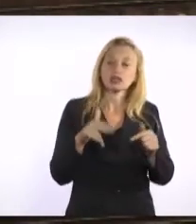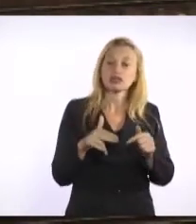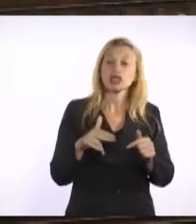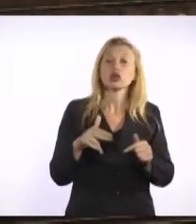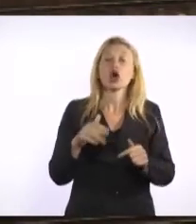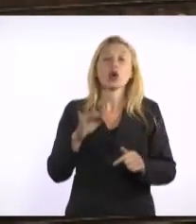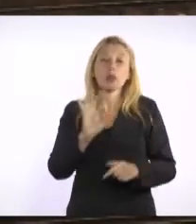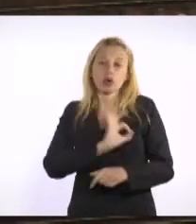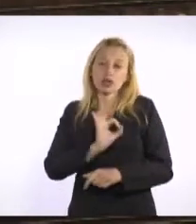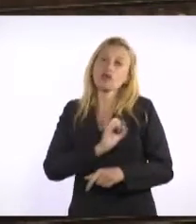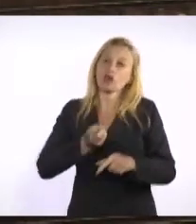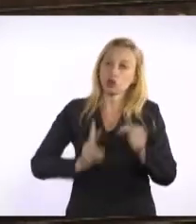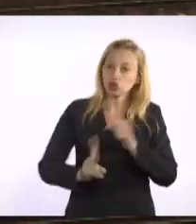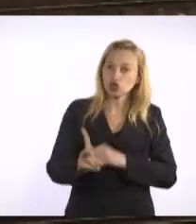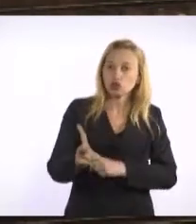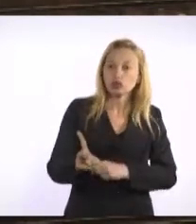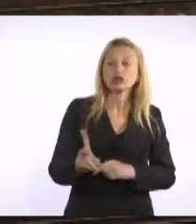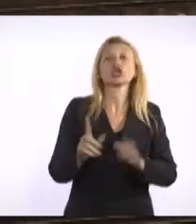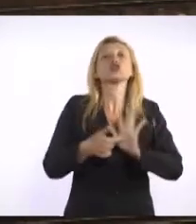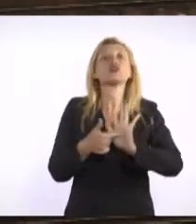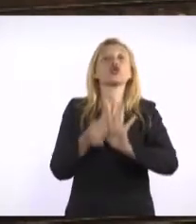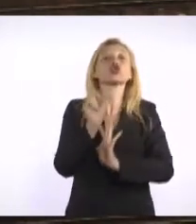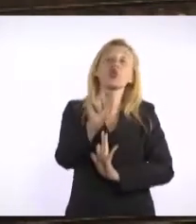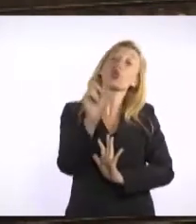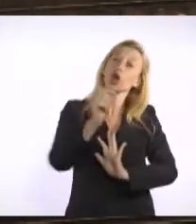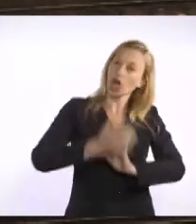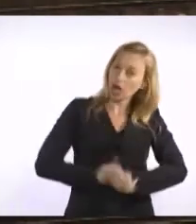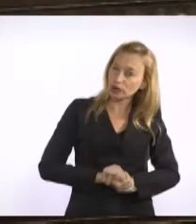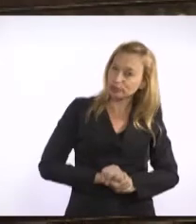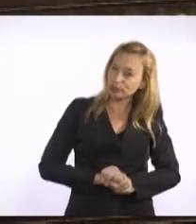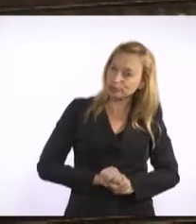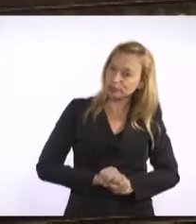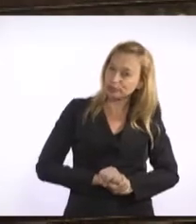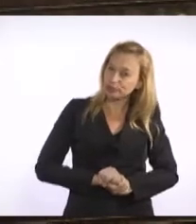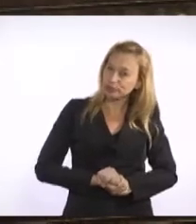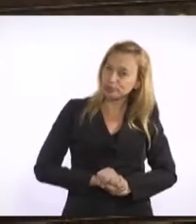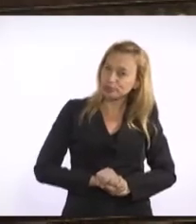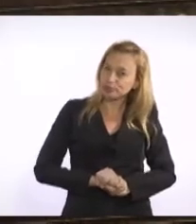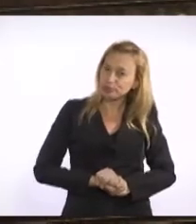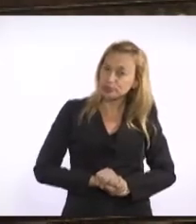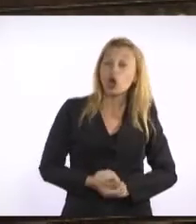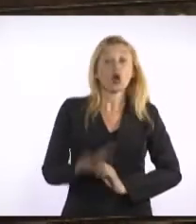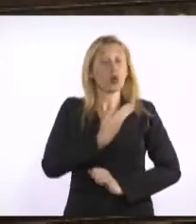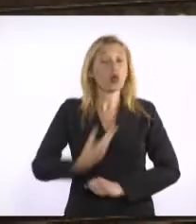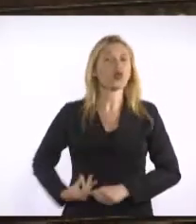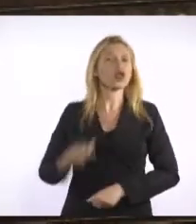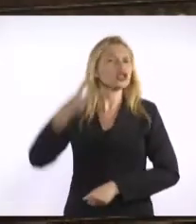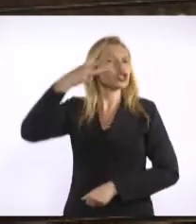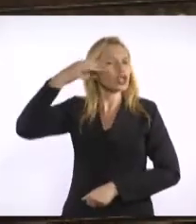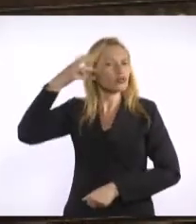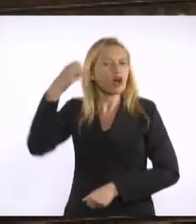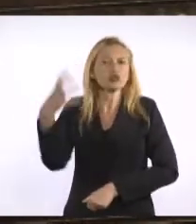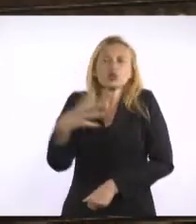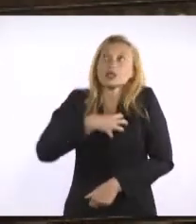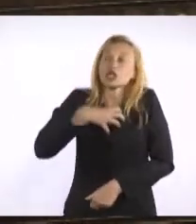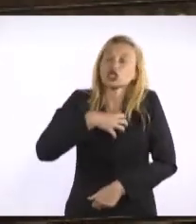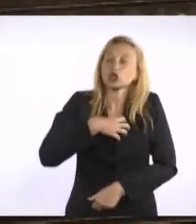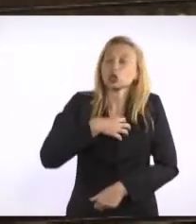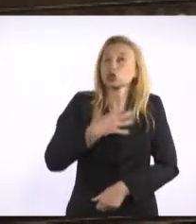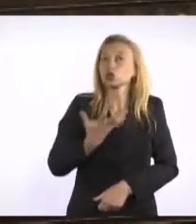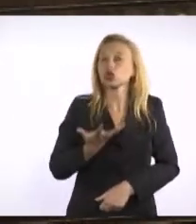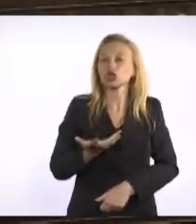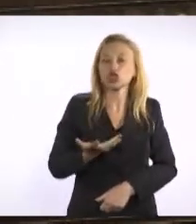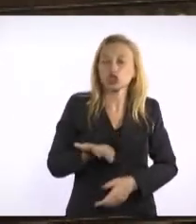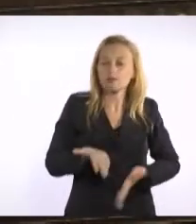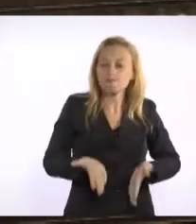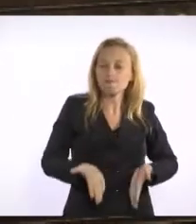produtividade. Isso demonstra, é uma sinalização de que o governo estadual, no sentido de